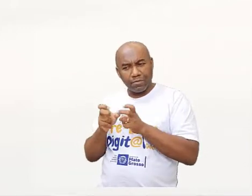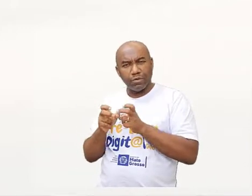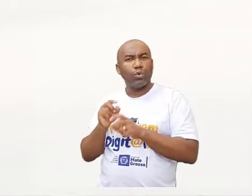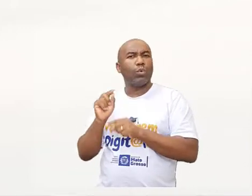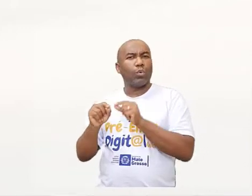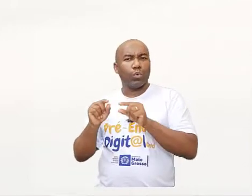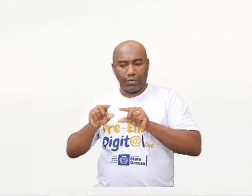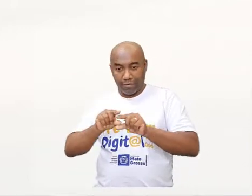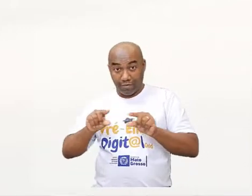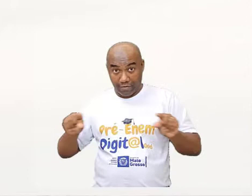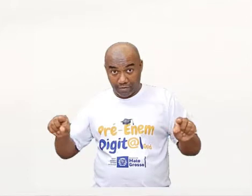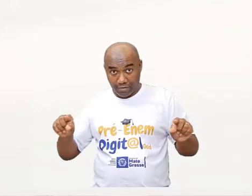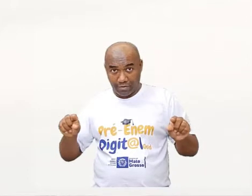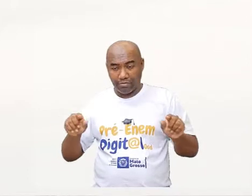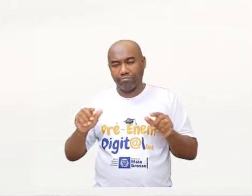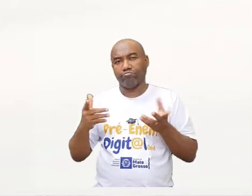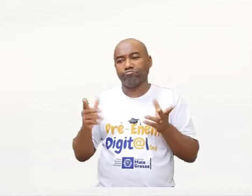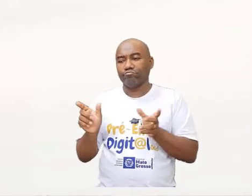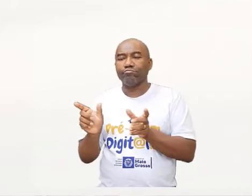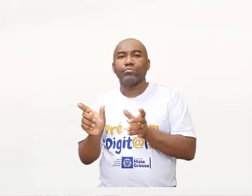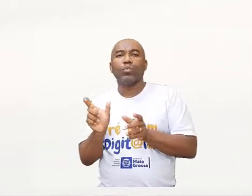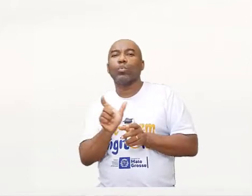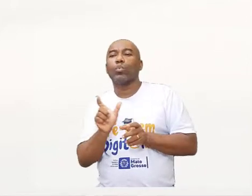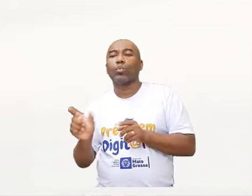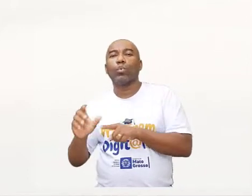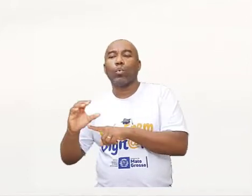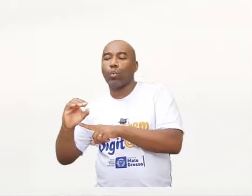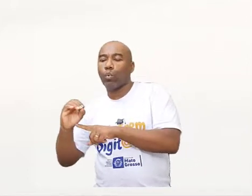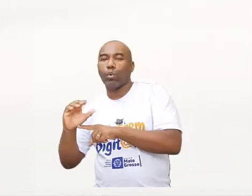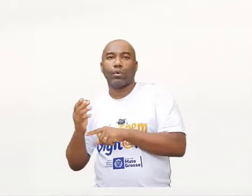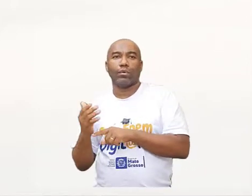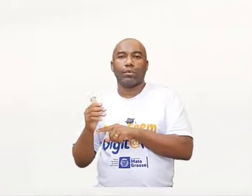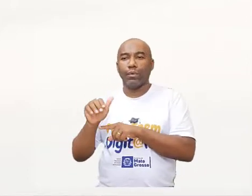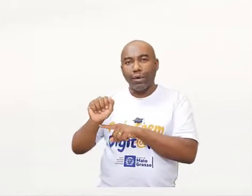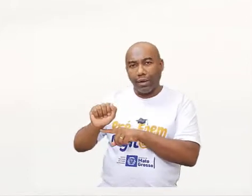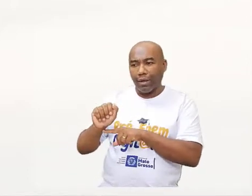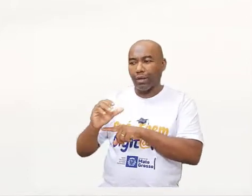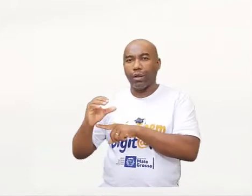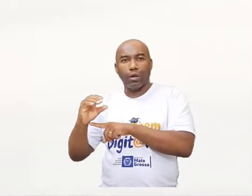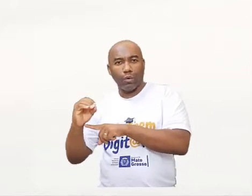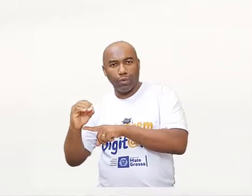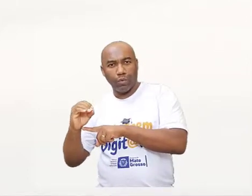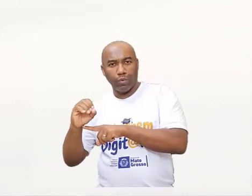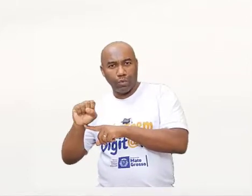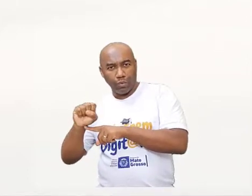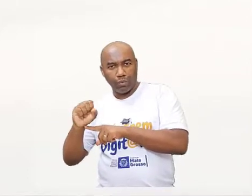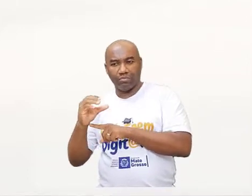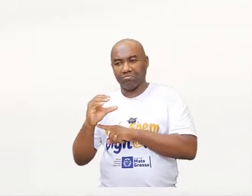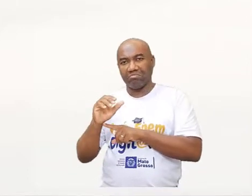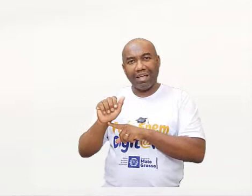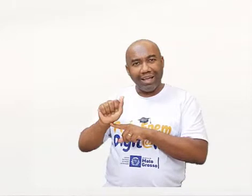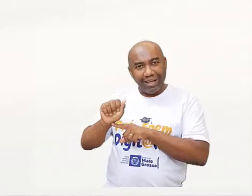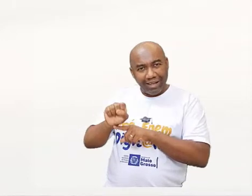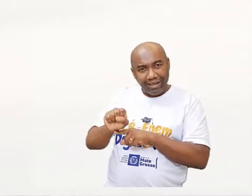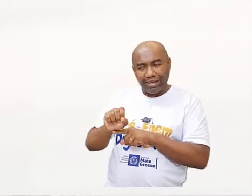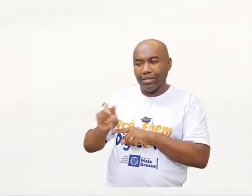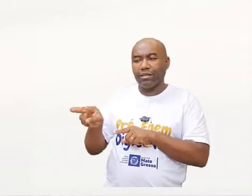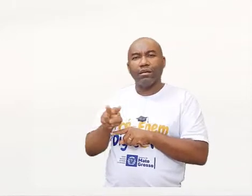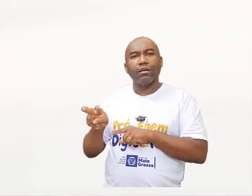o artigo. Sempre observe o artigo. O artigo vai te